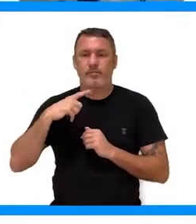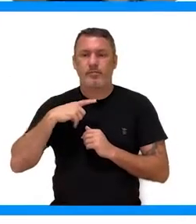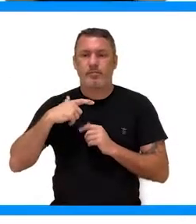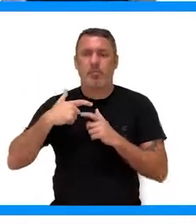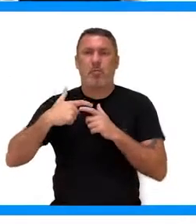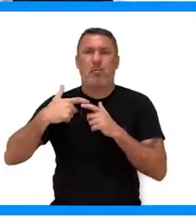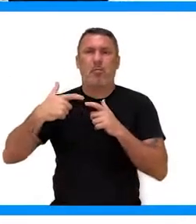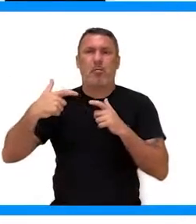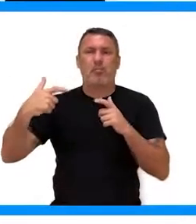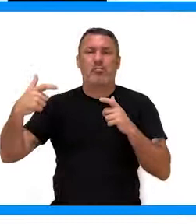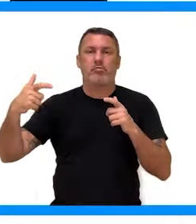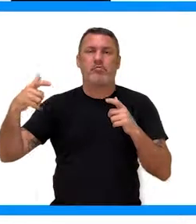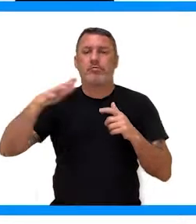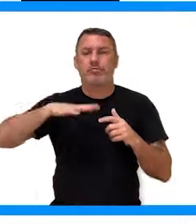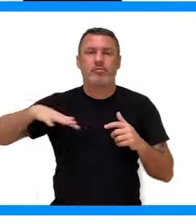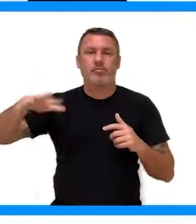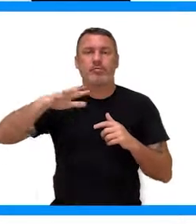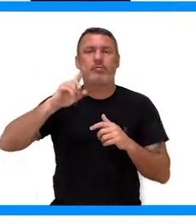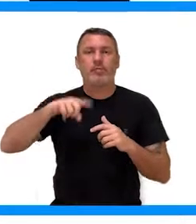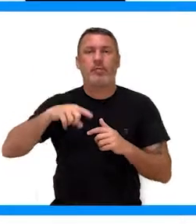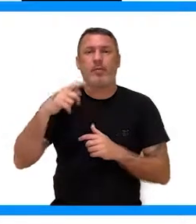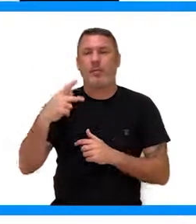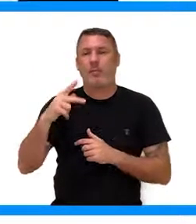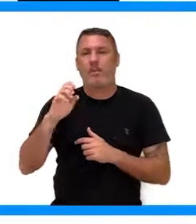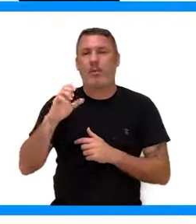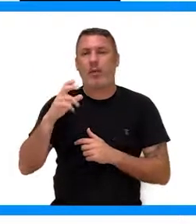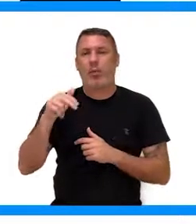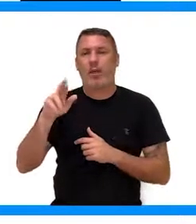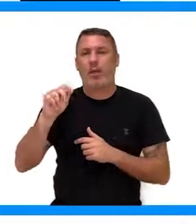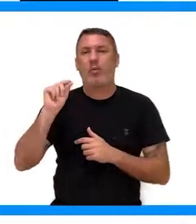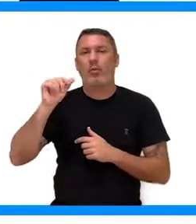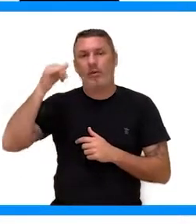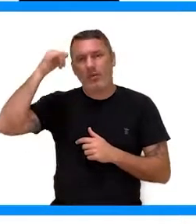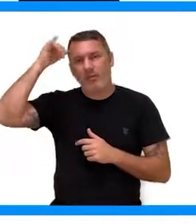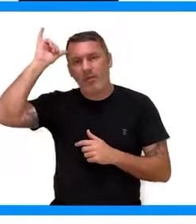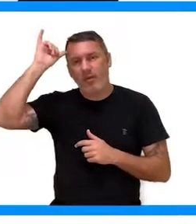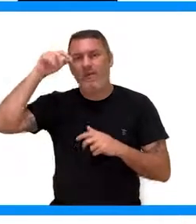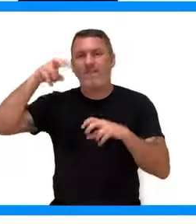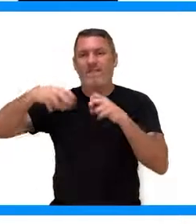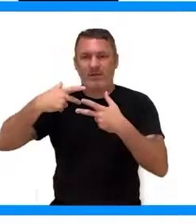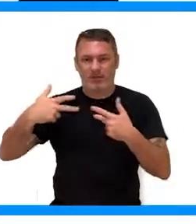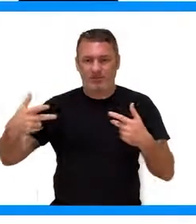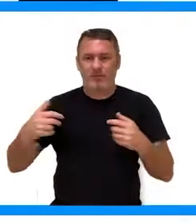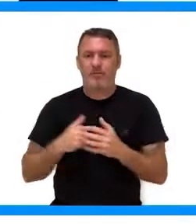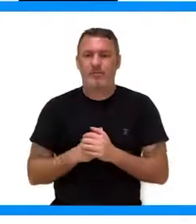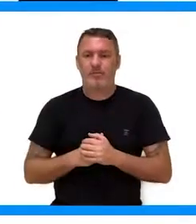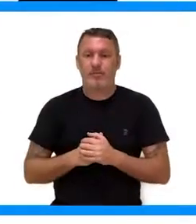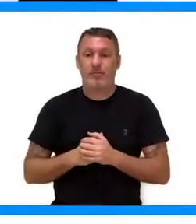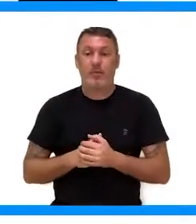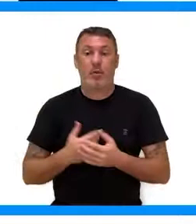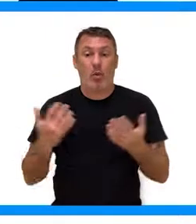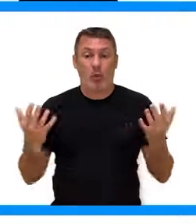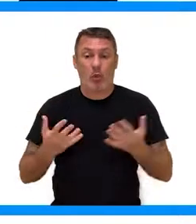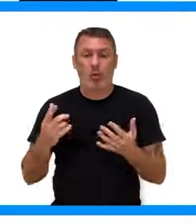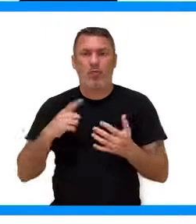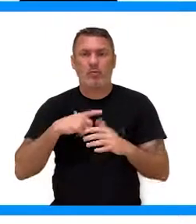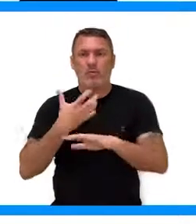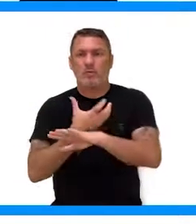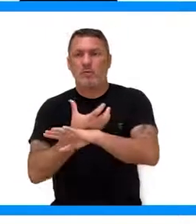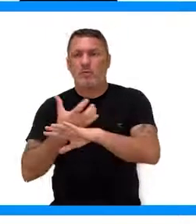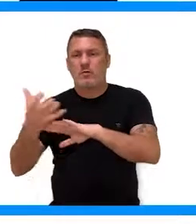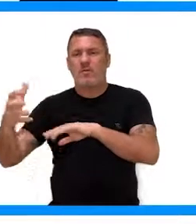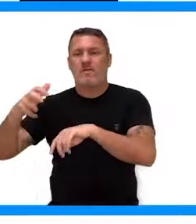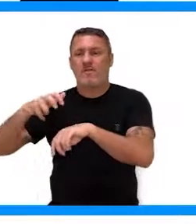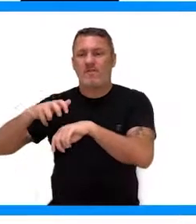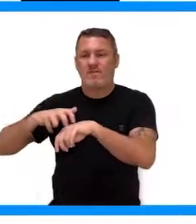é a expansão dos padrões motivados pela pecuária. Hoje, as pastagens se estendem como